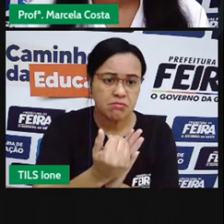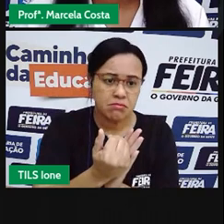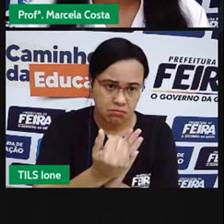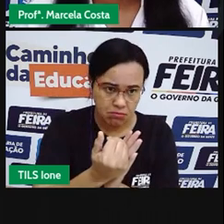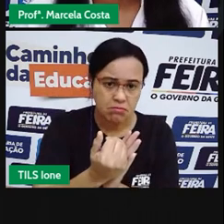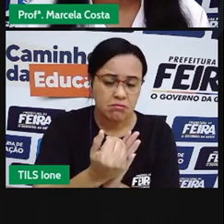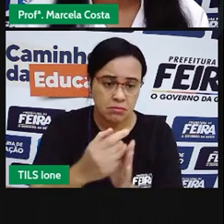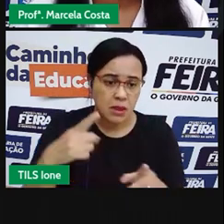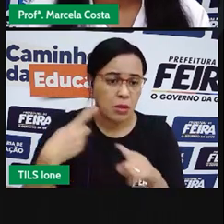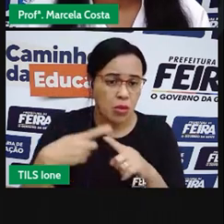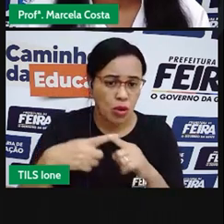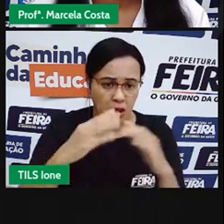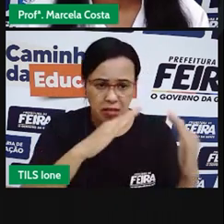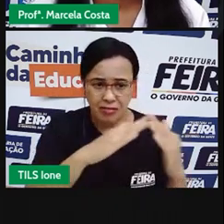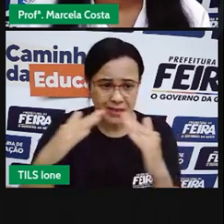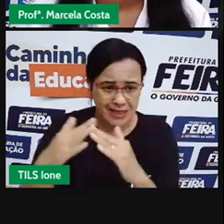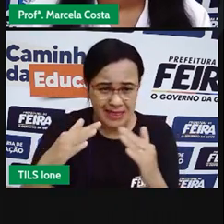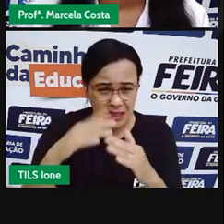o vizinho.